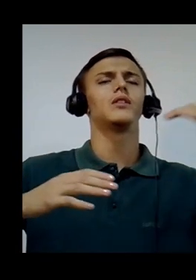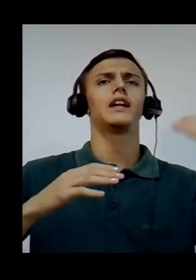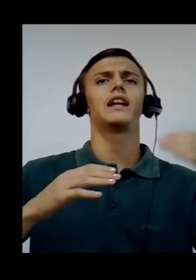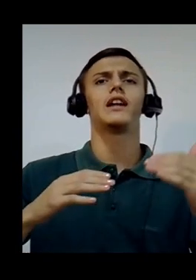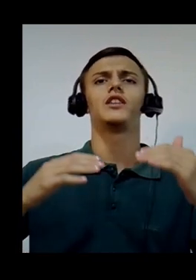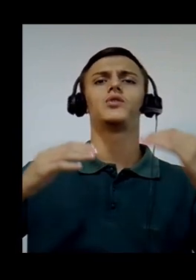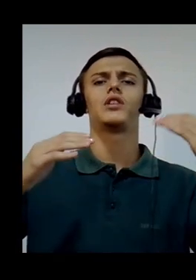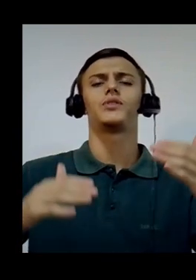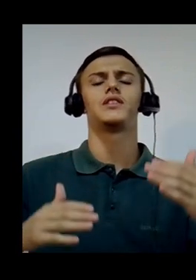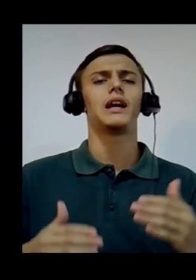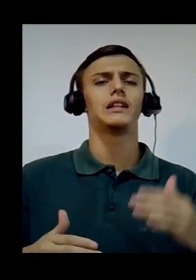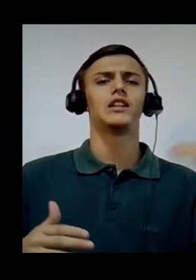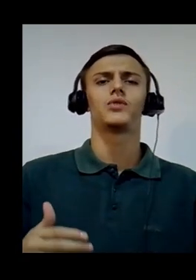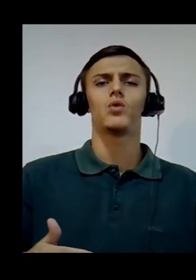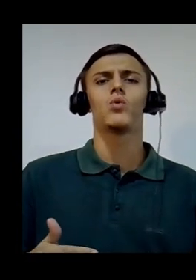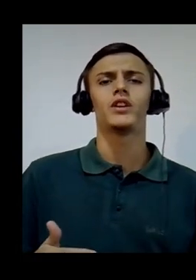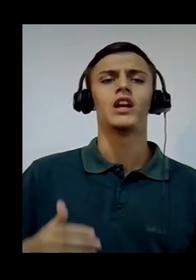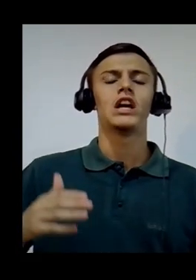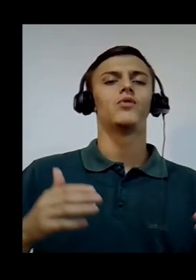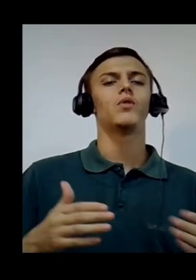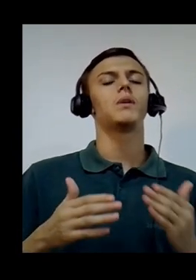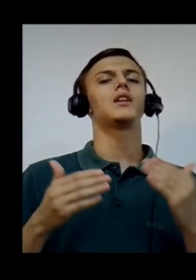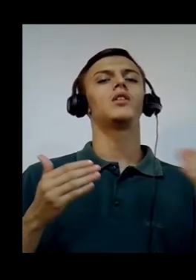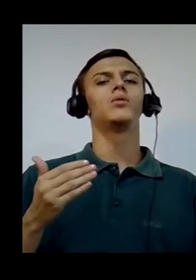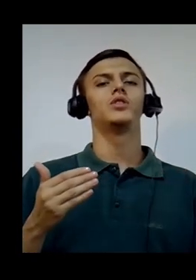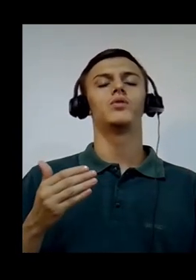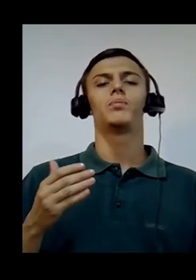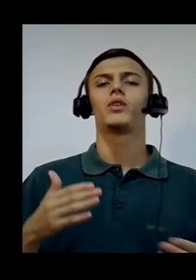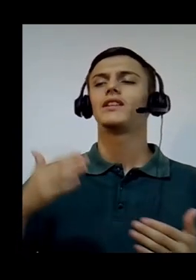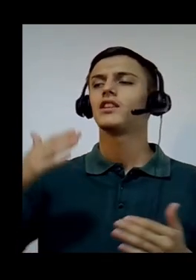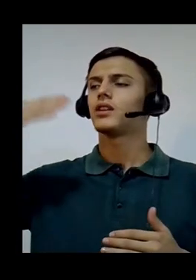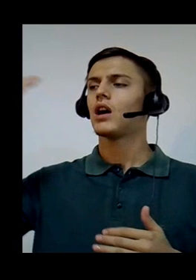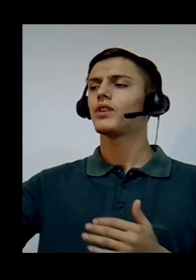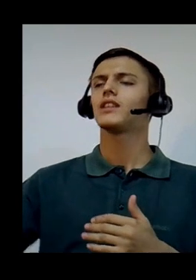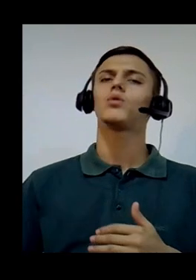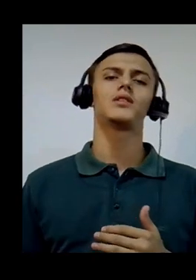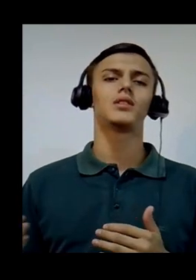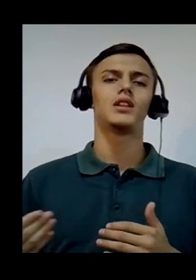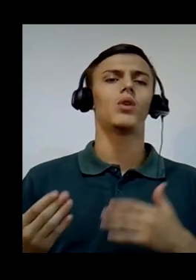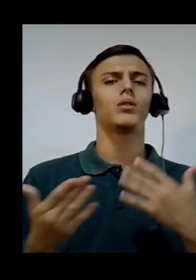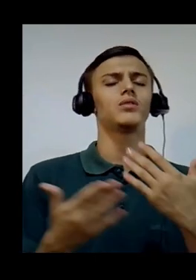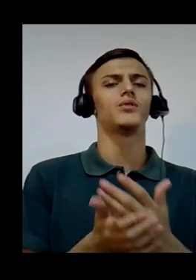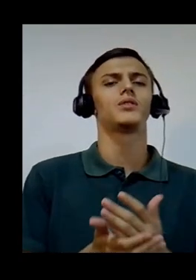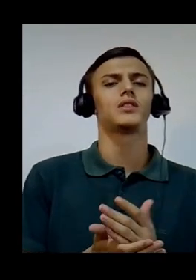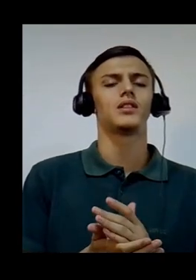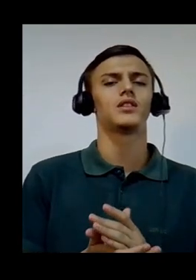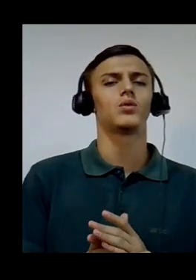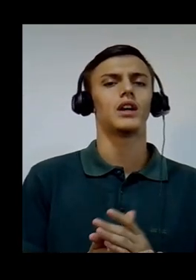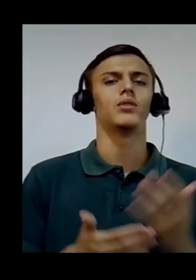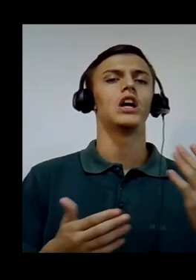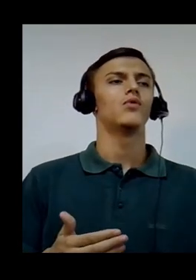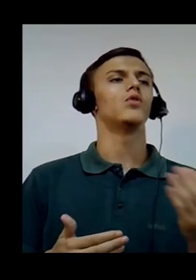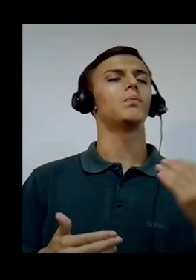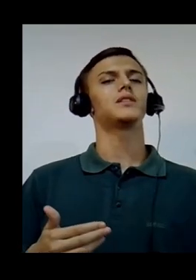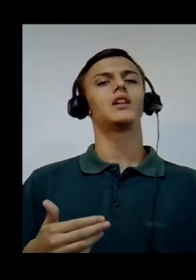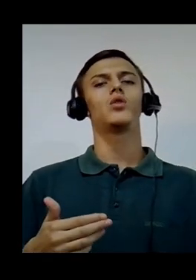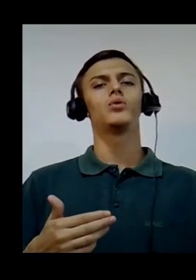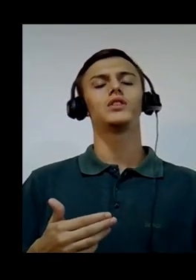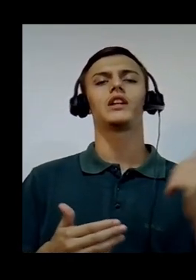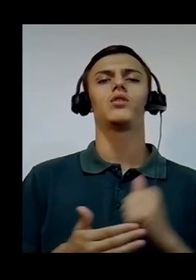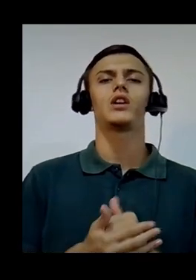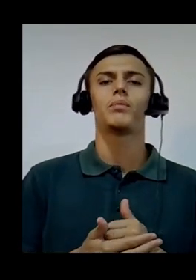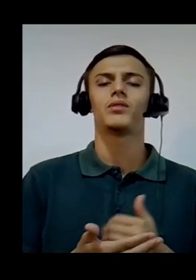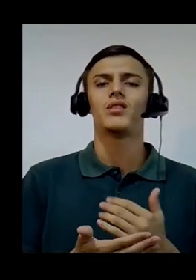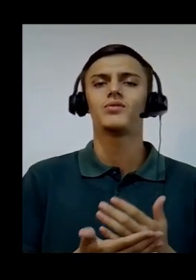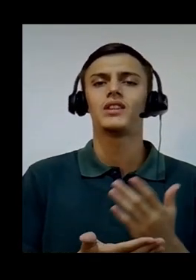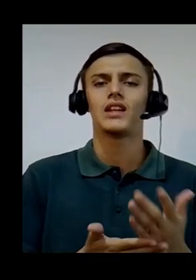Então, estou andando na área lá, identifiquei uma fita zebrada, identifiquei um cone, vou passar longe, vou procurar identificar o que está acontecendo ali, qual que é o serviço que está sendo executado. Vou passar